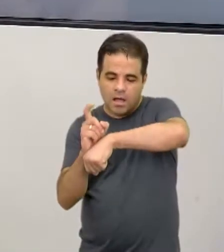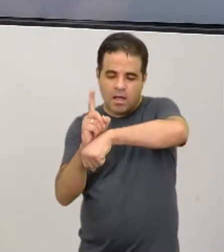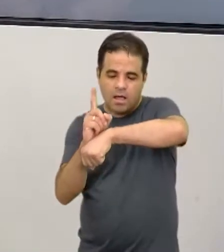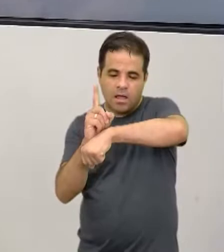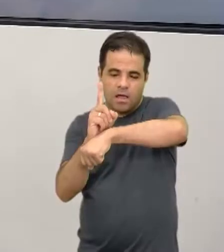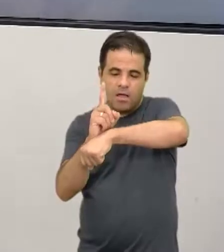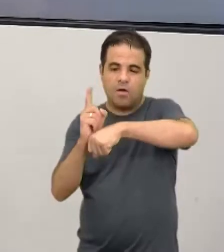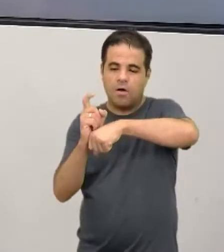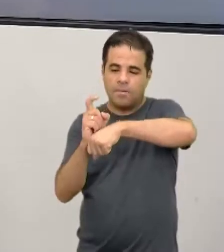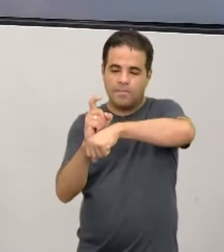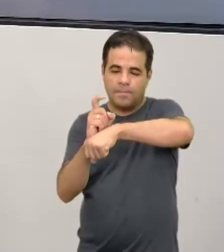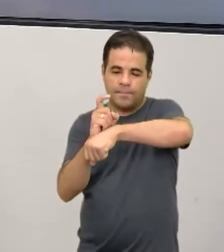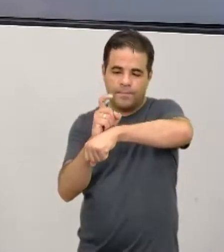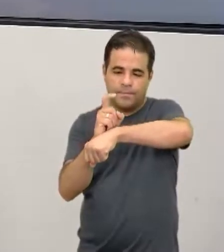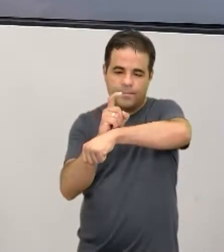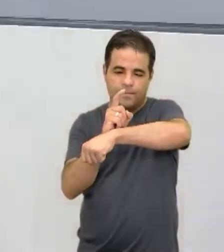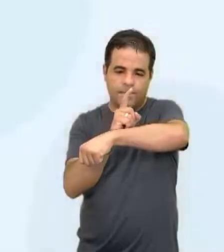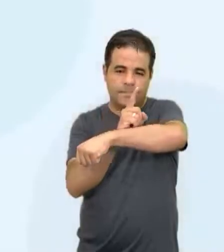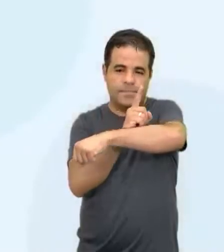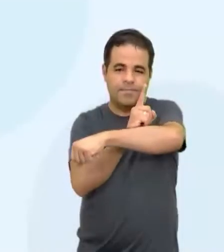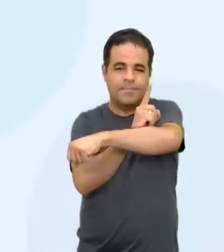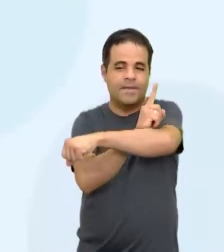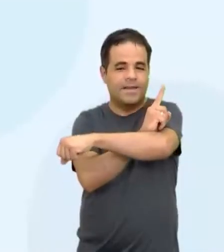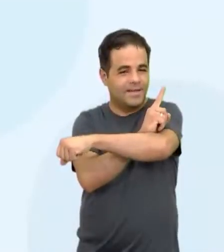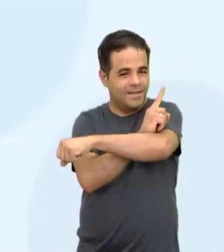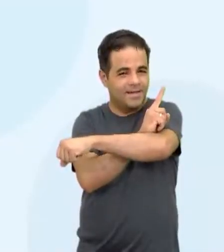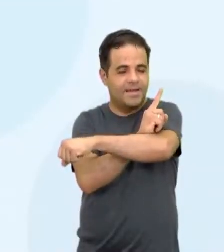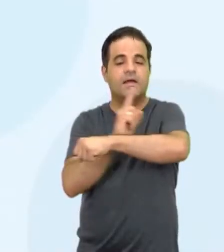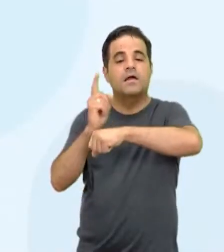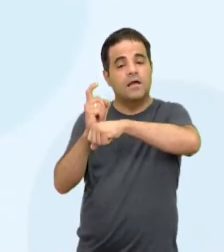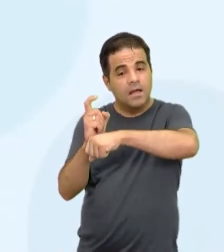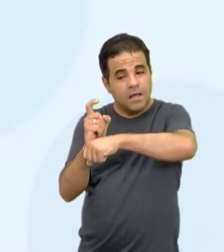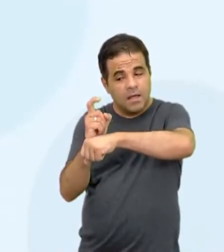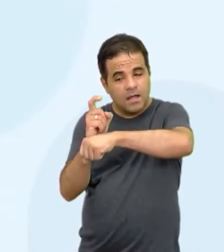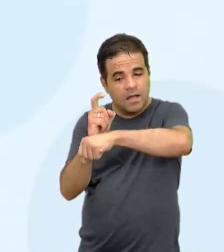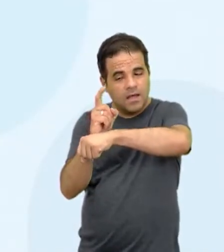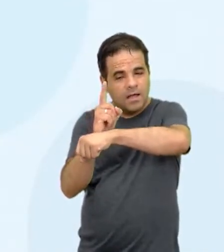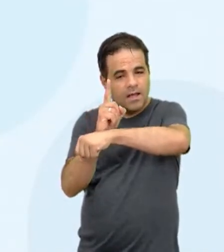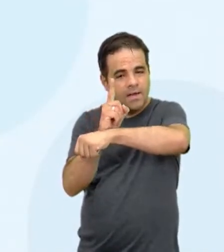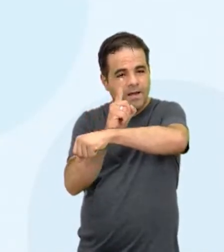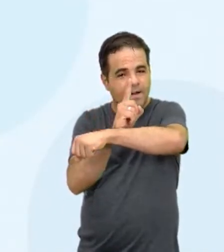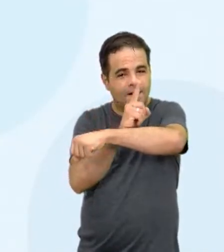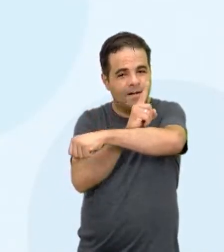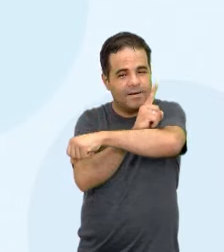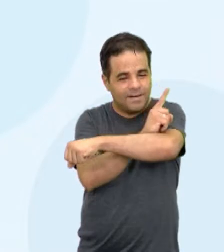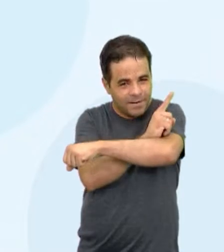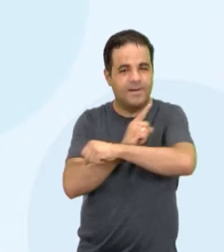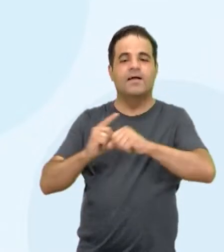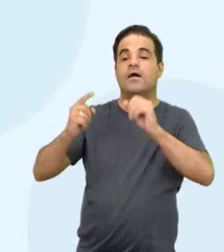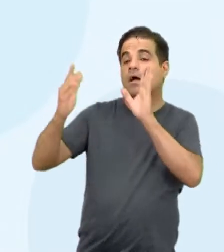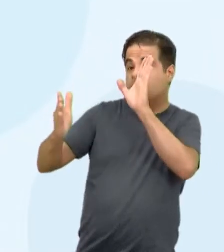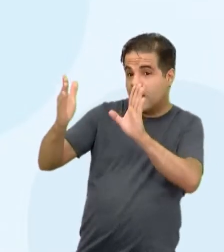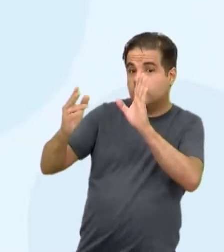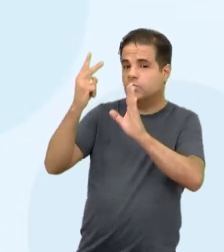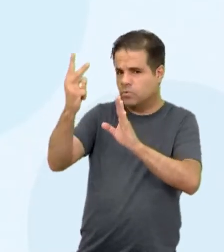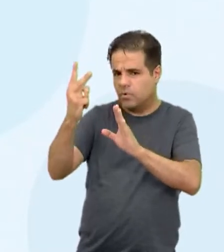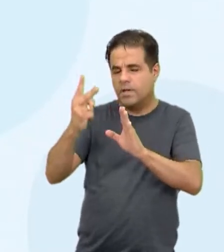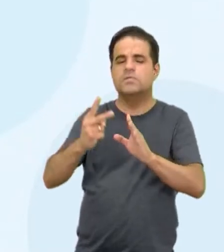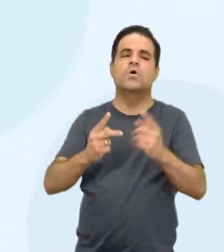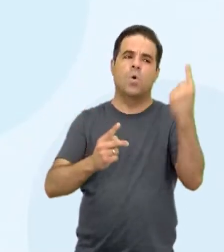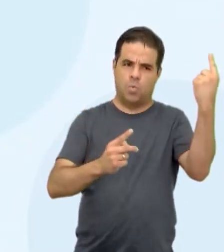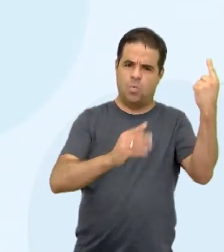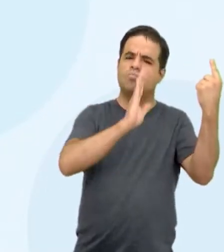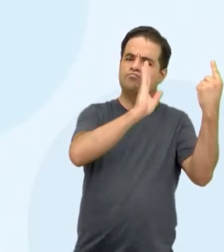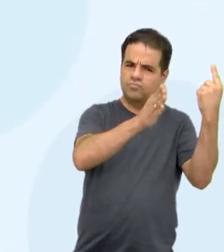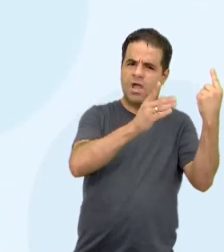humana. Então, tá aí para vocês o título da nossa aula de hoje, é Evolução Humana, parte 2. A parte 1 a gente viu